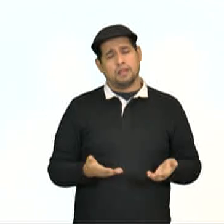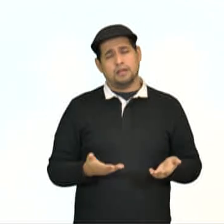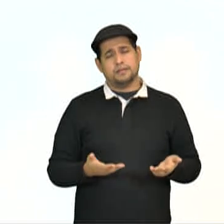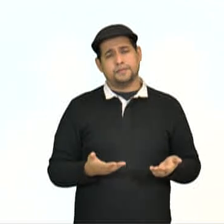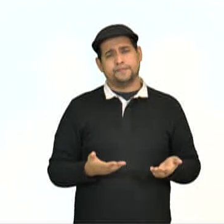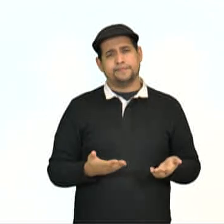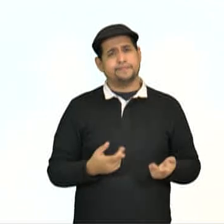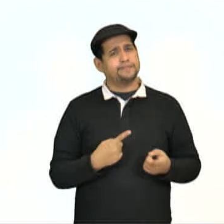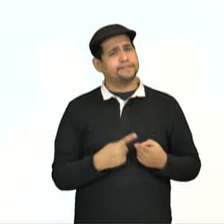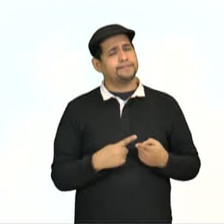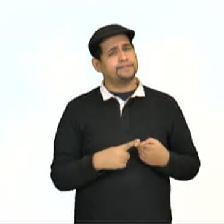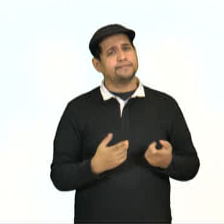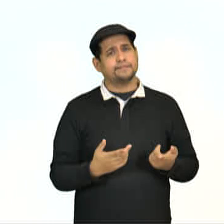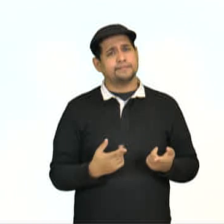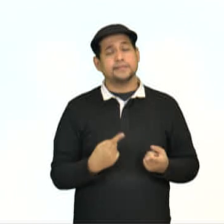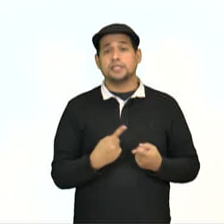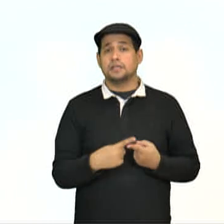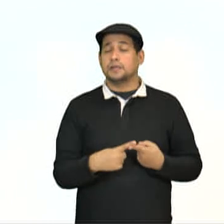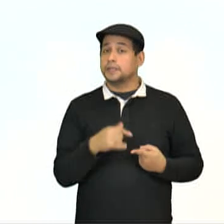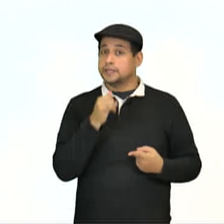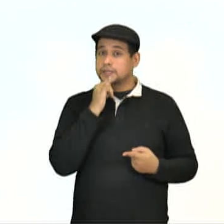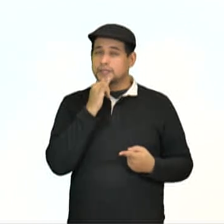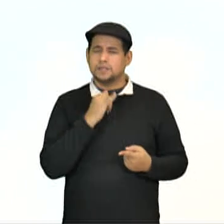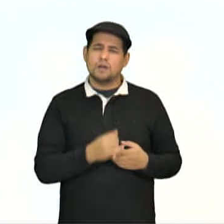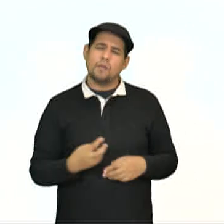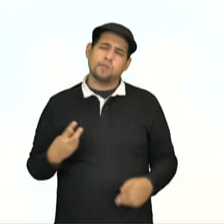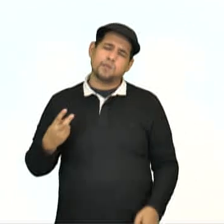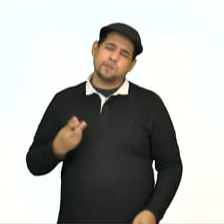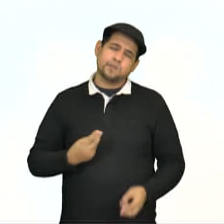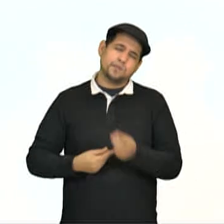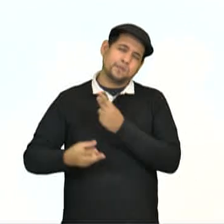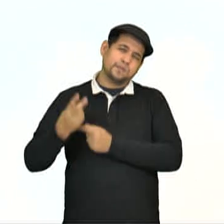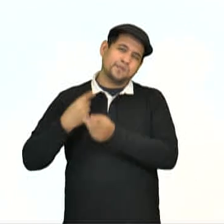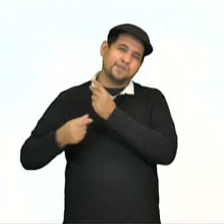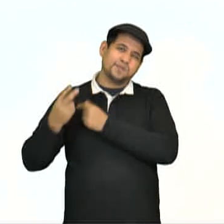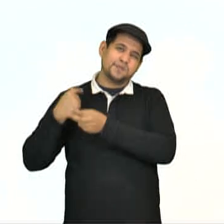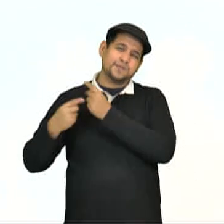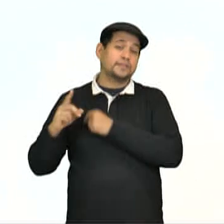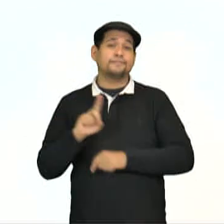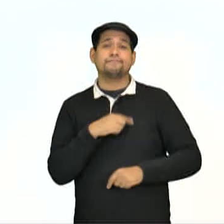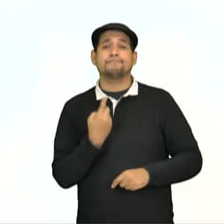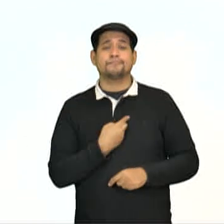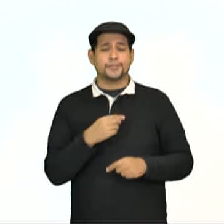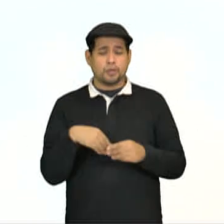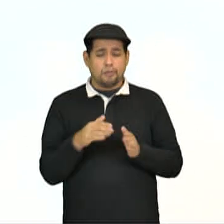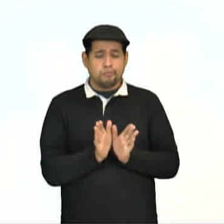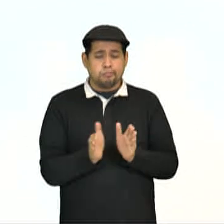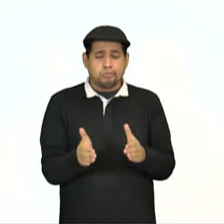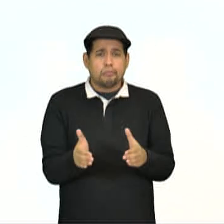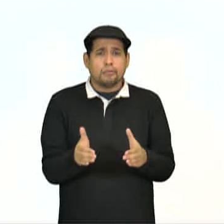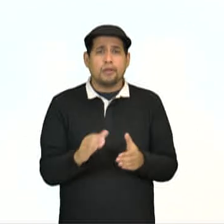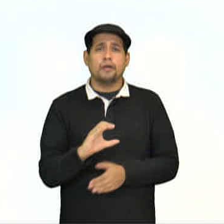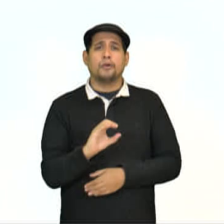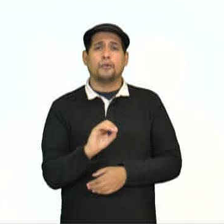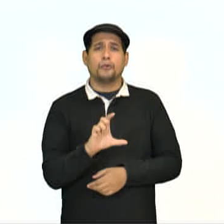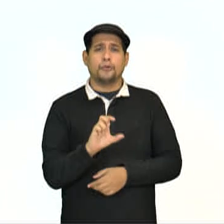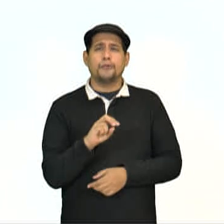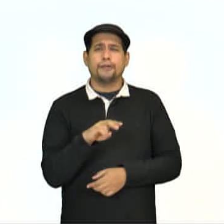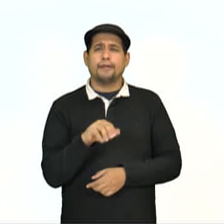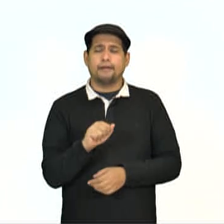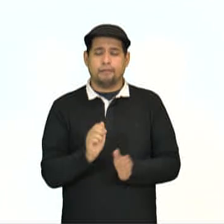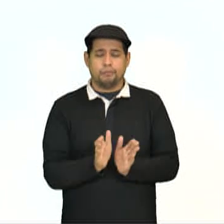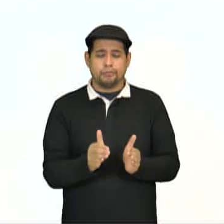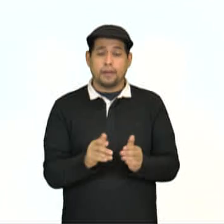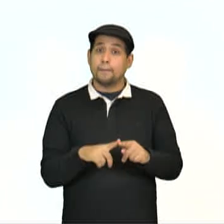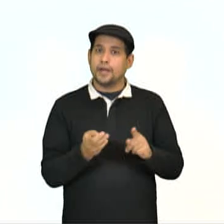gente? Por quê? Porque durante um bom tempo nós éramos apenas colônia. Só que com a chegada da